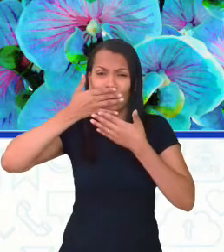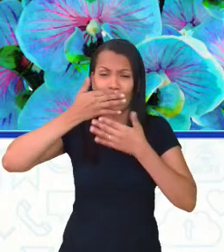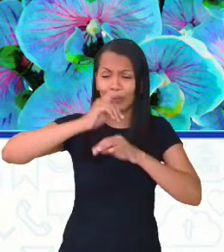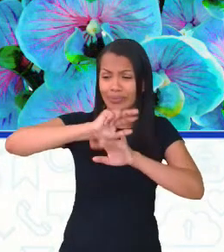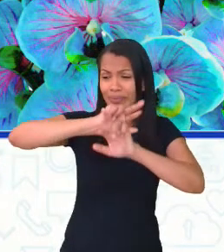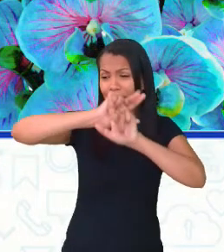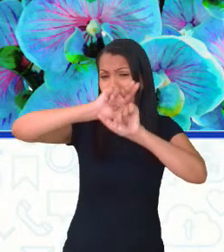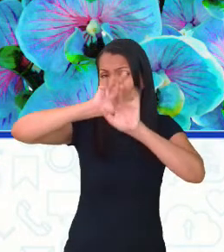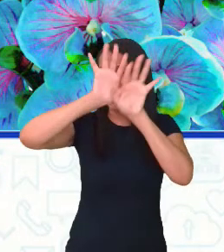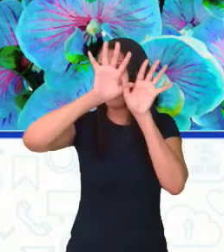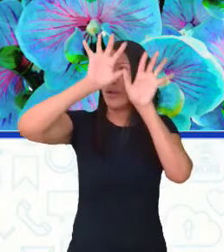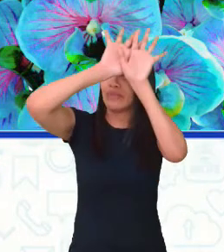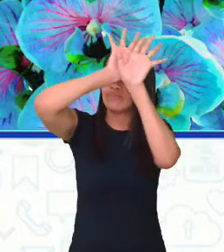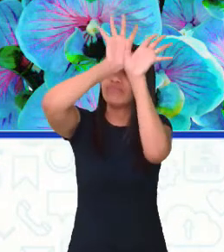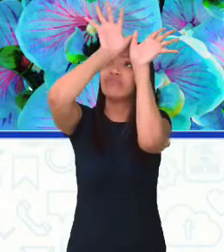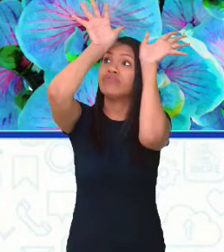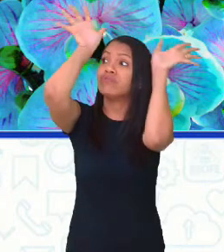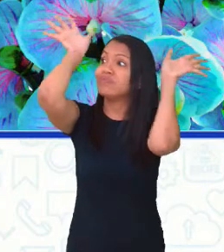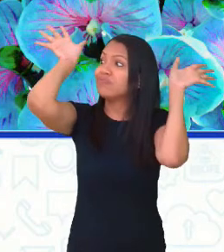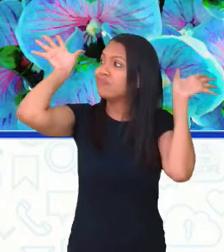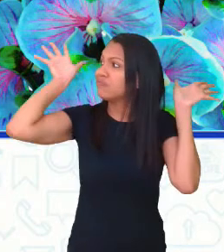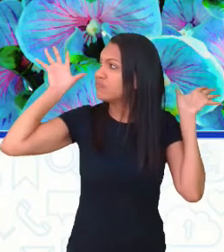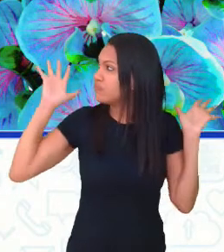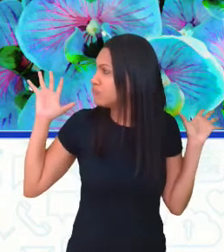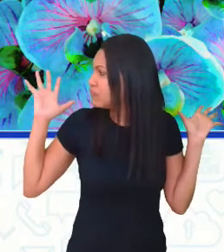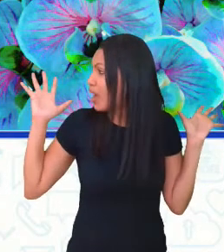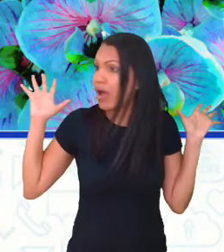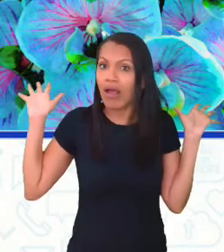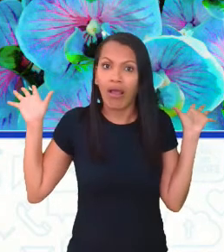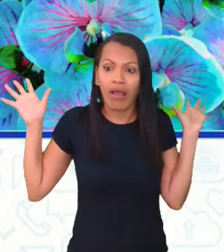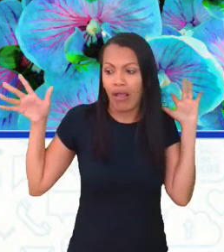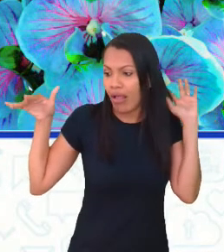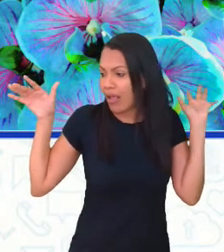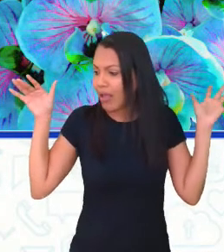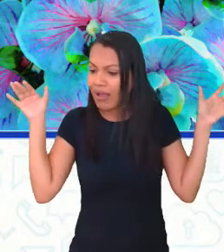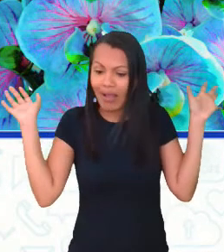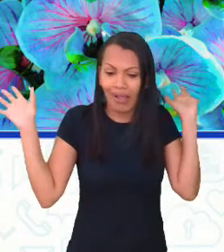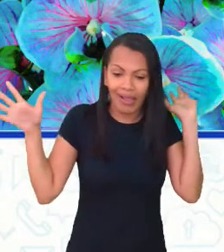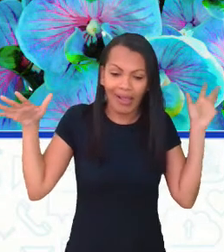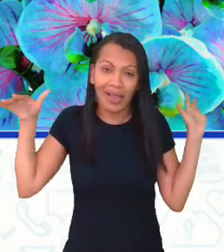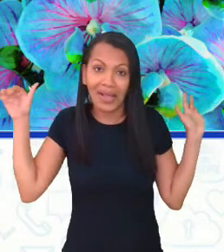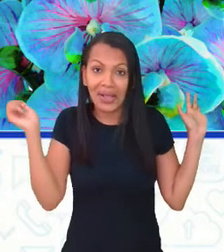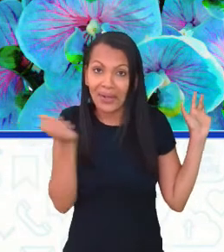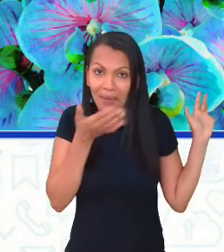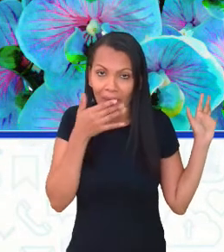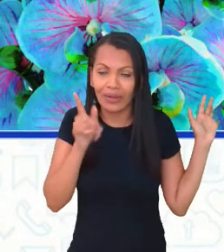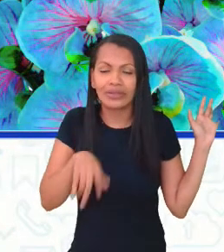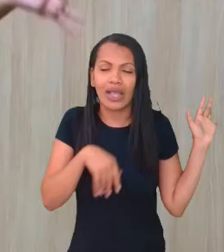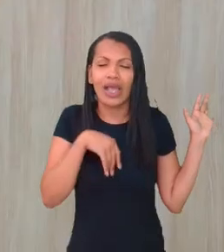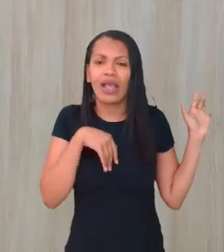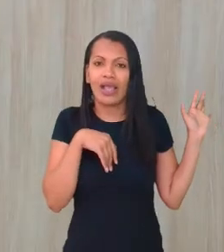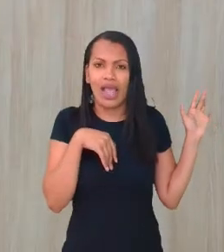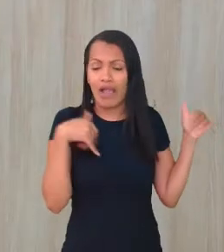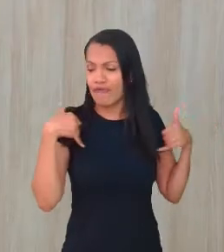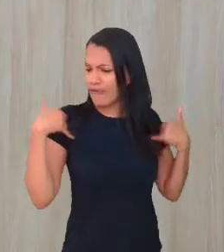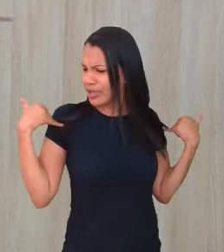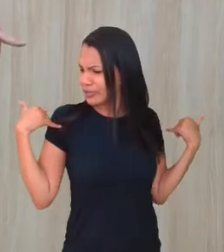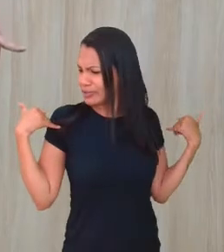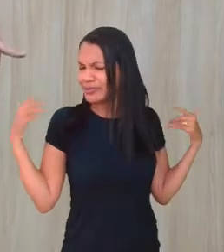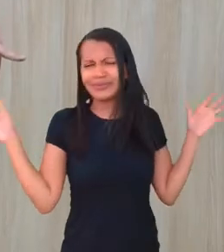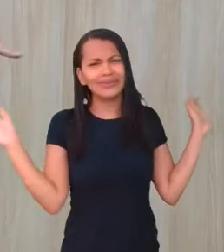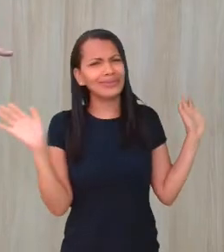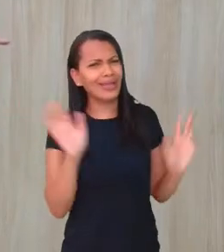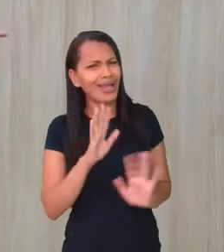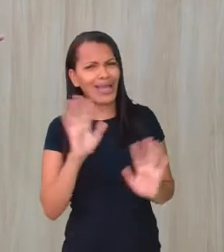seja, esplendoroso, bastante vaidoso aos nossos Sim. olhos, né, professora? Porque o pavão não é vaidoso, ele só é colorido, e a gente infere que ele é